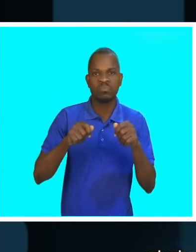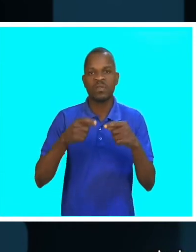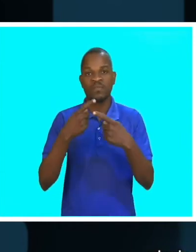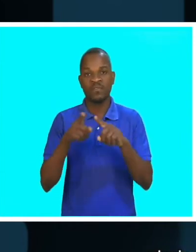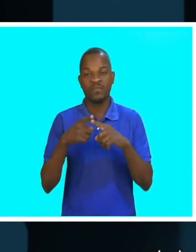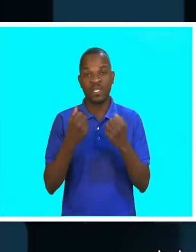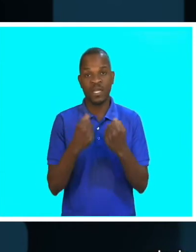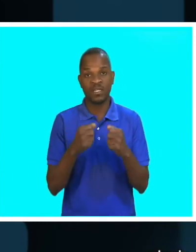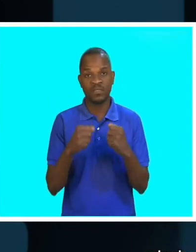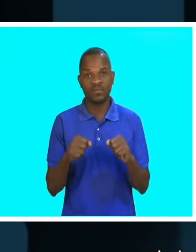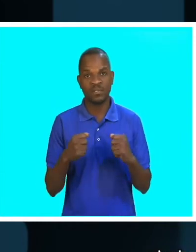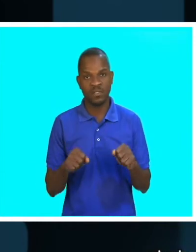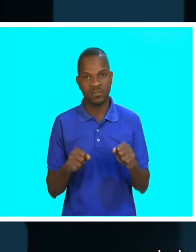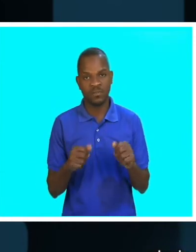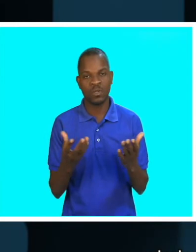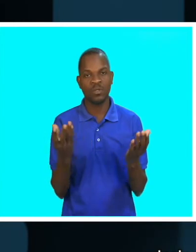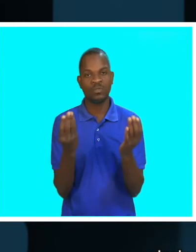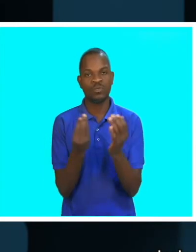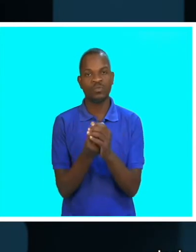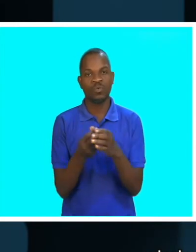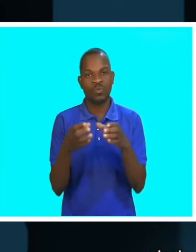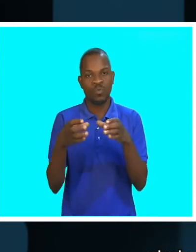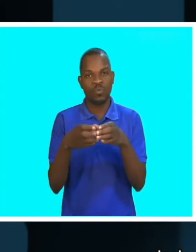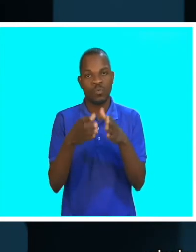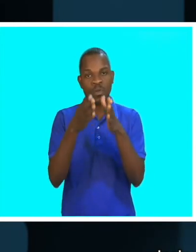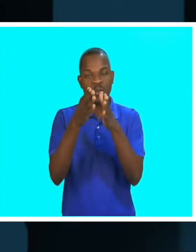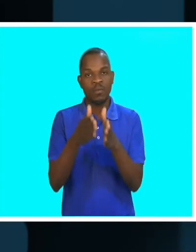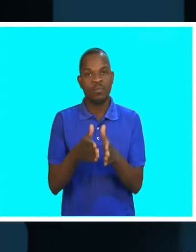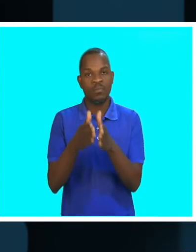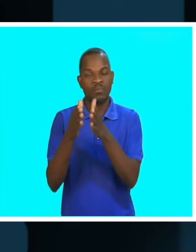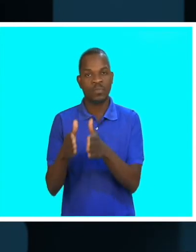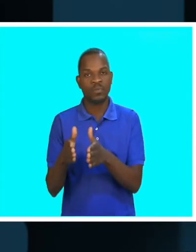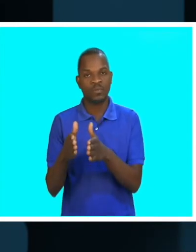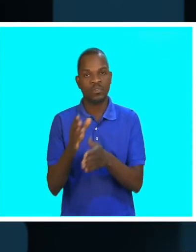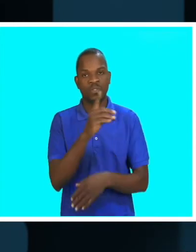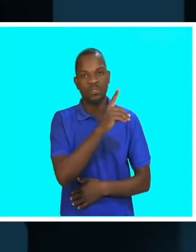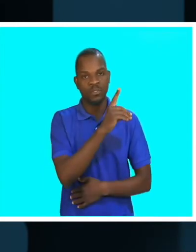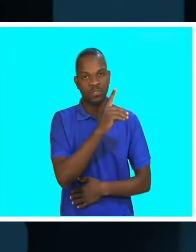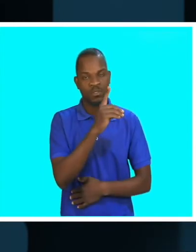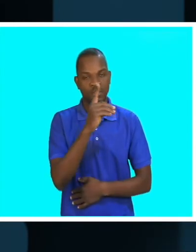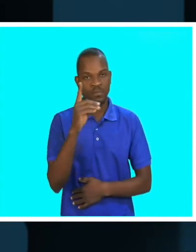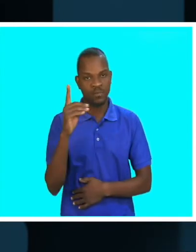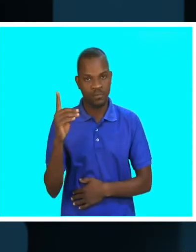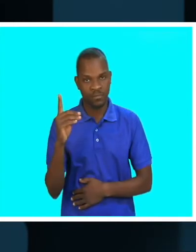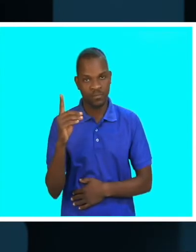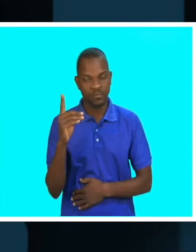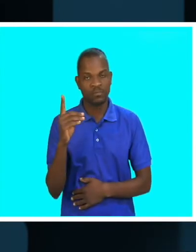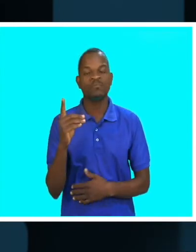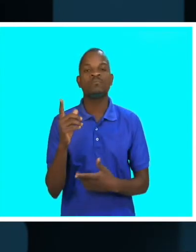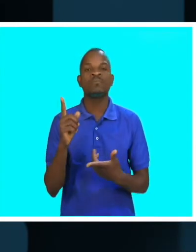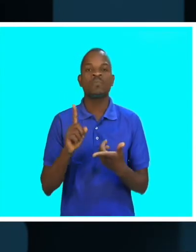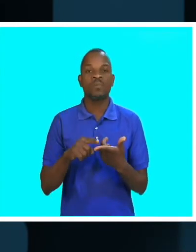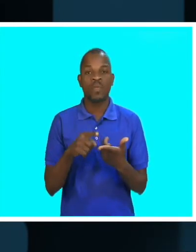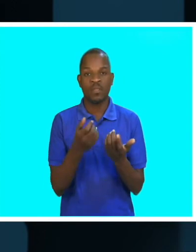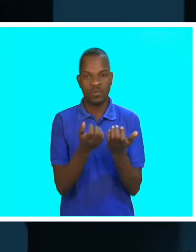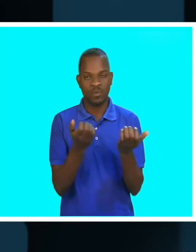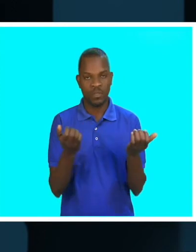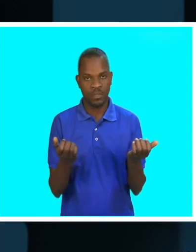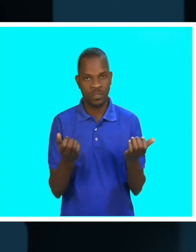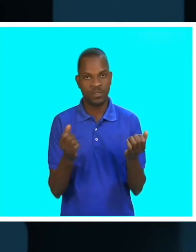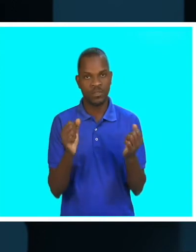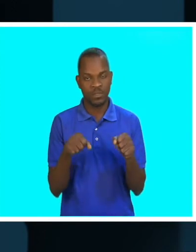principalmente com este grupo alvo de pessoas, neste caso as crianças